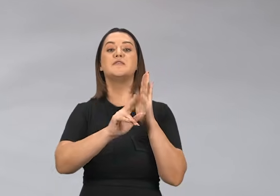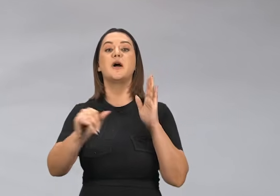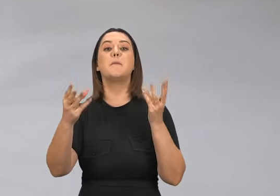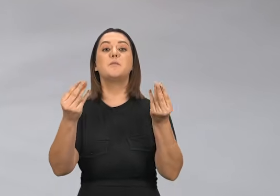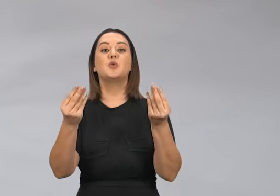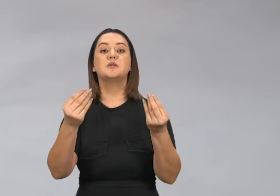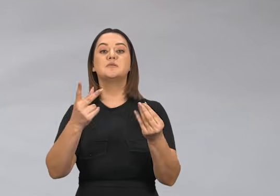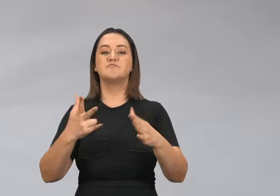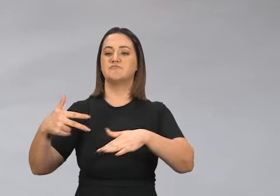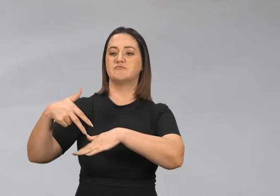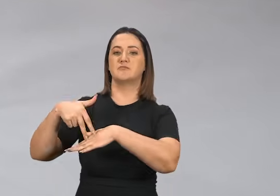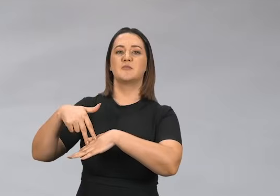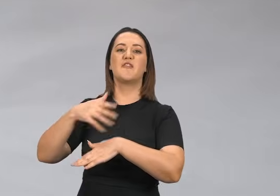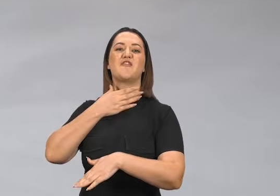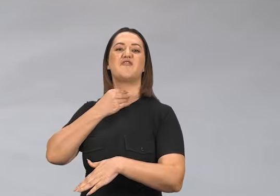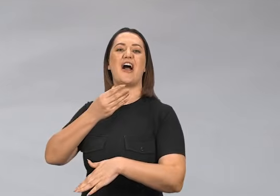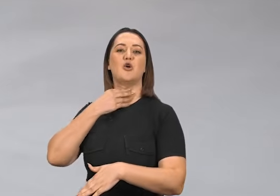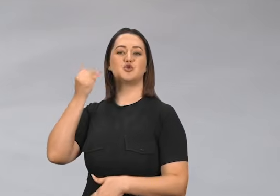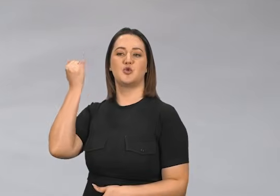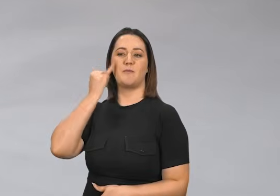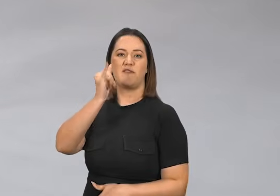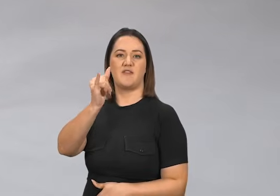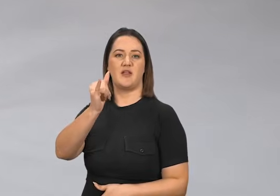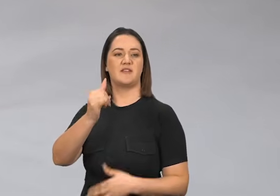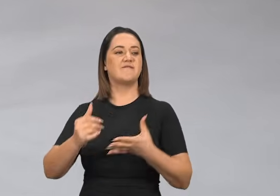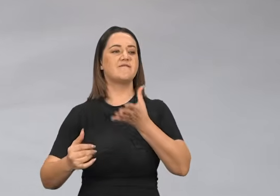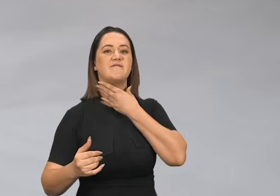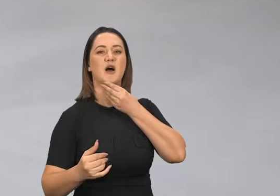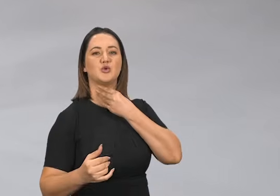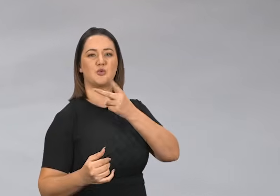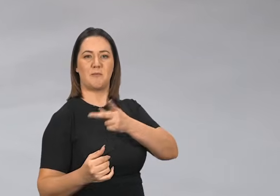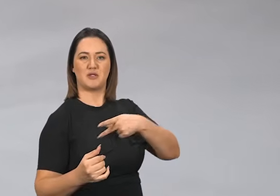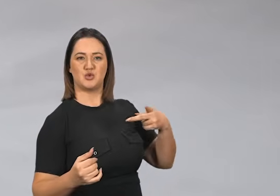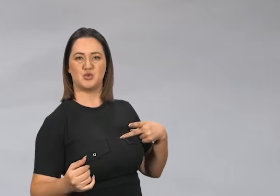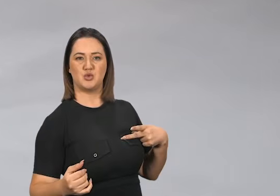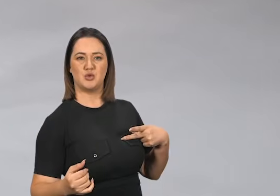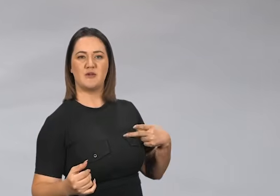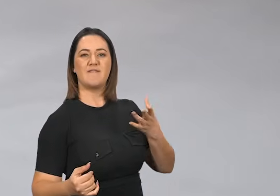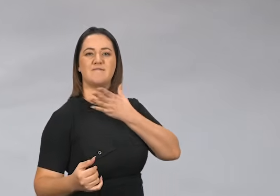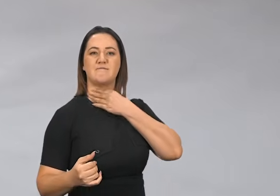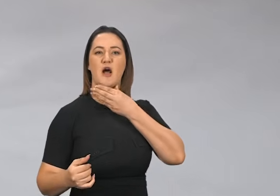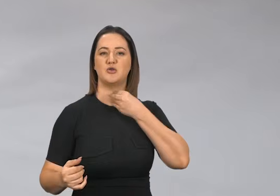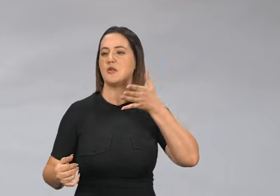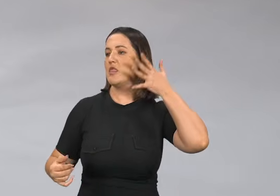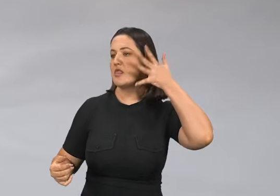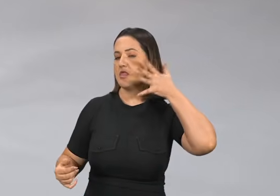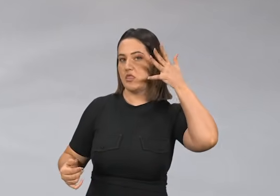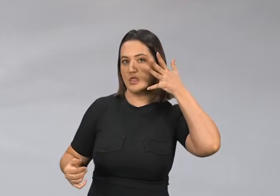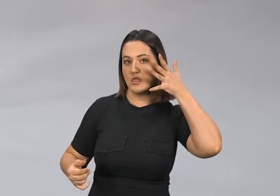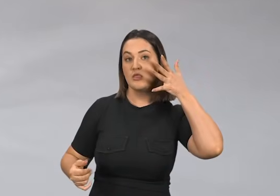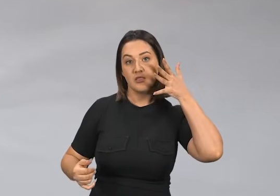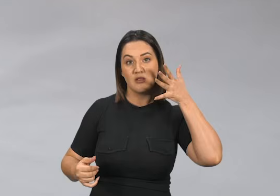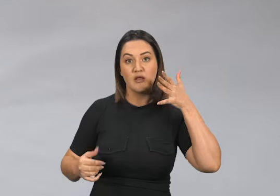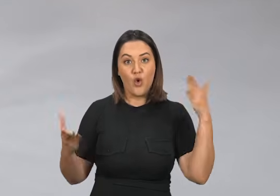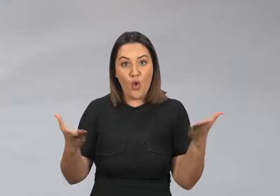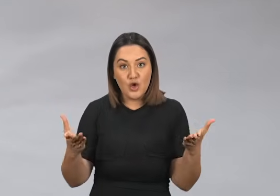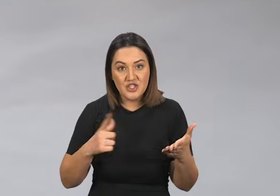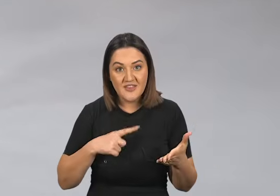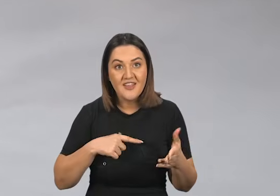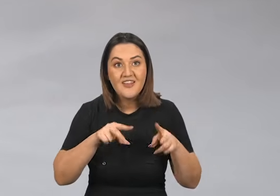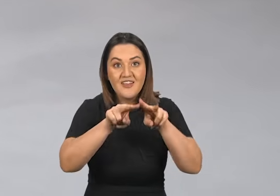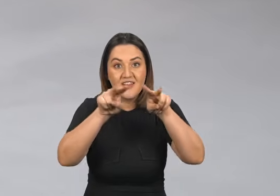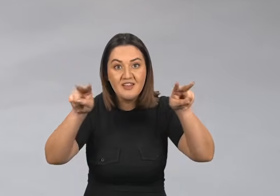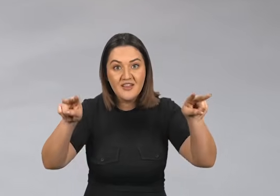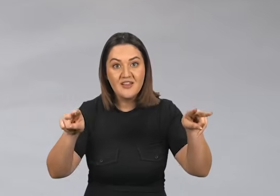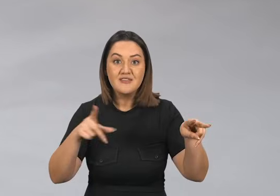e levantar-se-ão muitos falsos profetas, enganarão a muitos. Você percebe que o que estamos lendo aqui é o que está